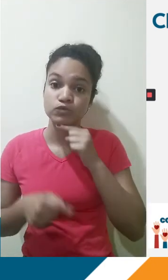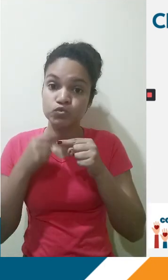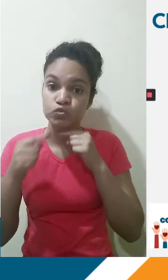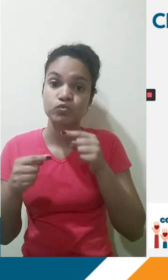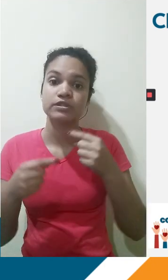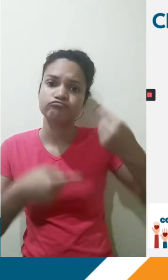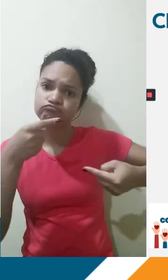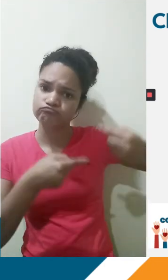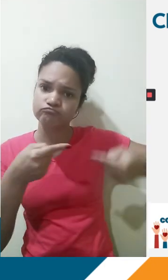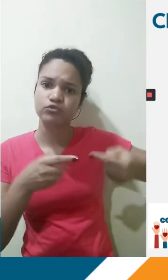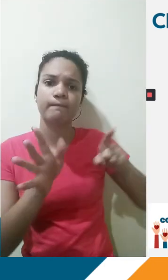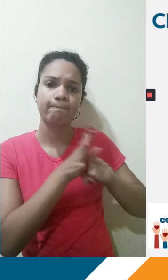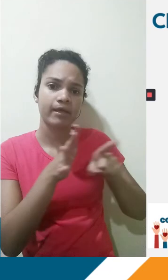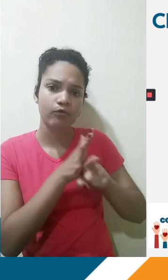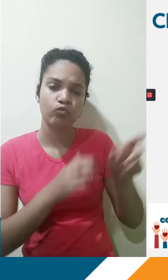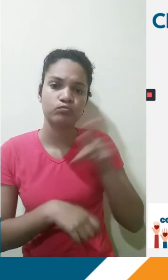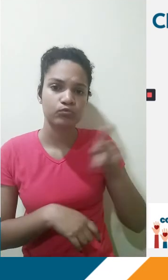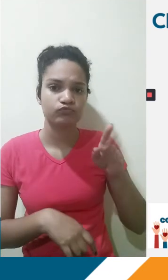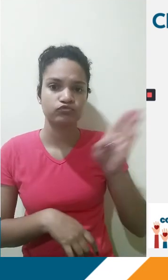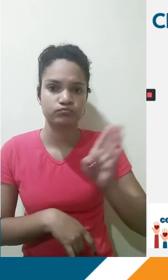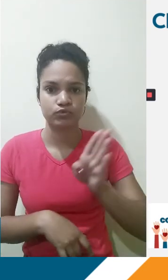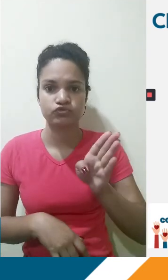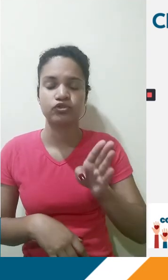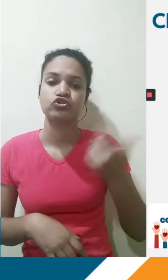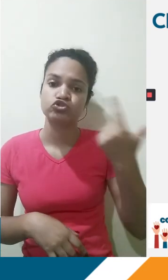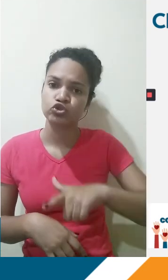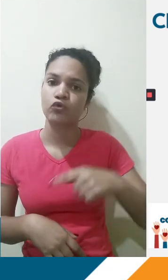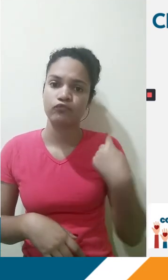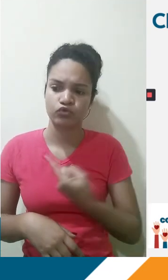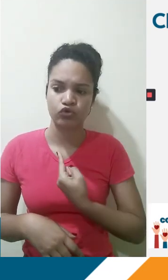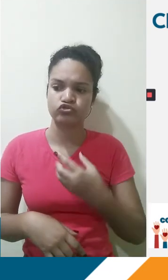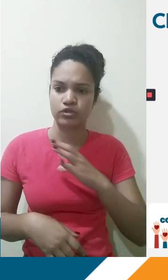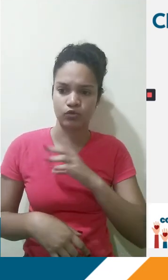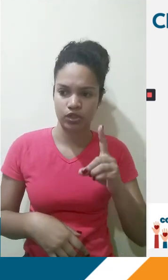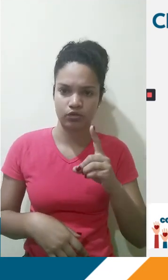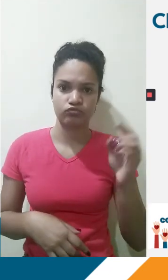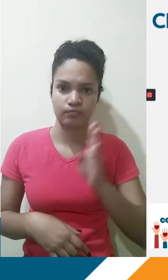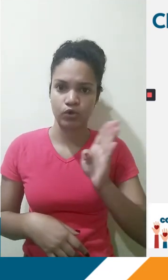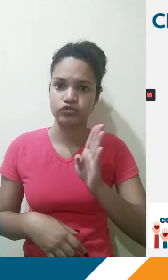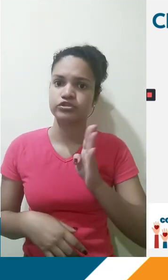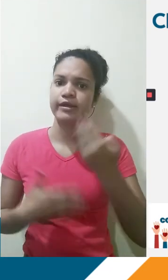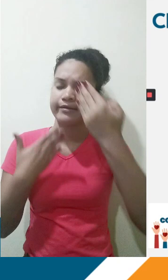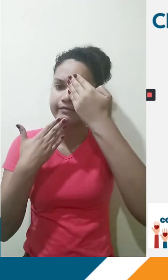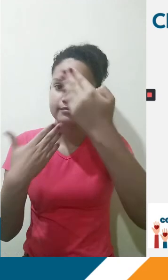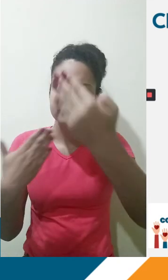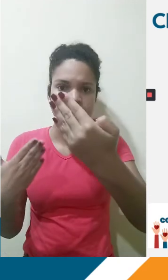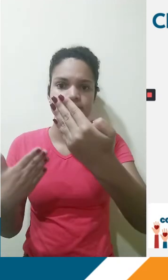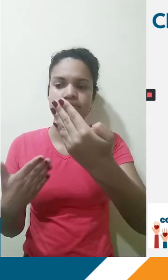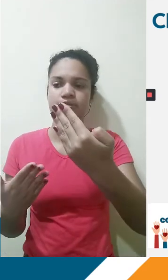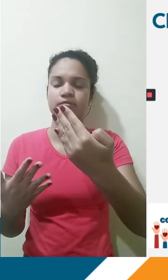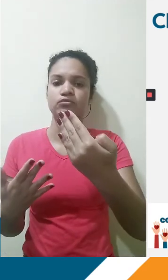dúvidas com os seus mediadores, que novamente a gente agradece da coordenação de biologia, uma importante